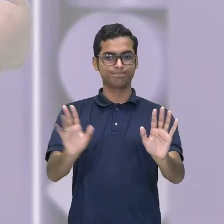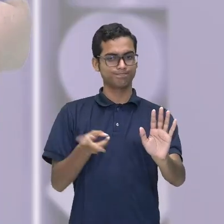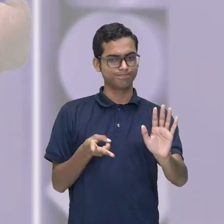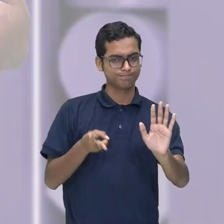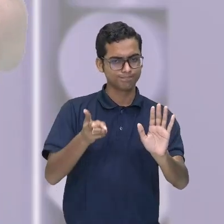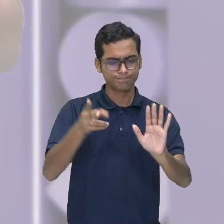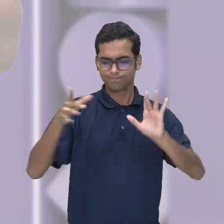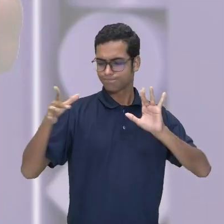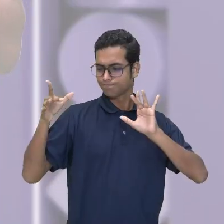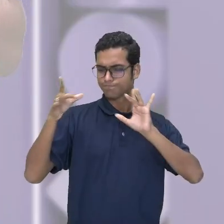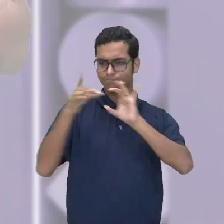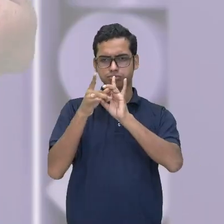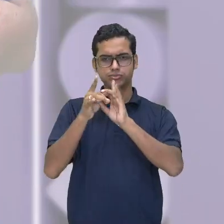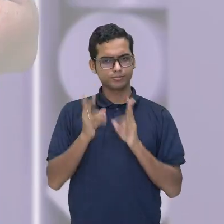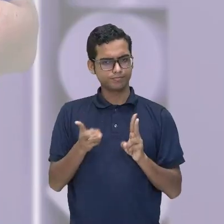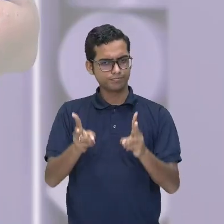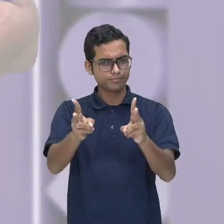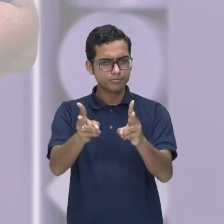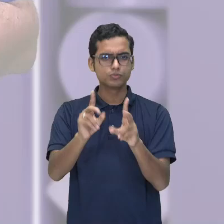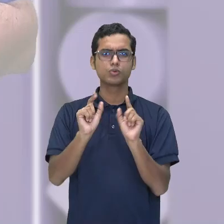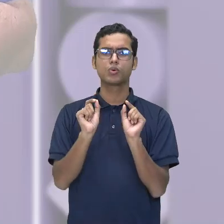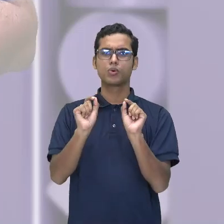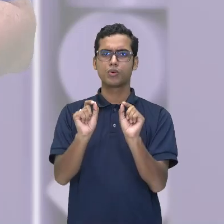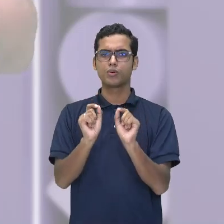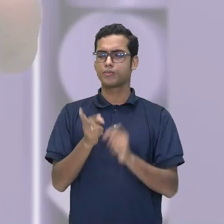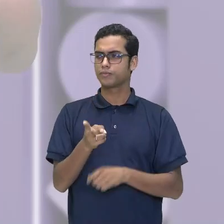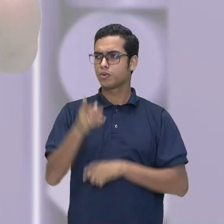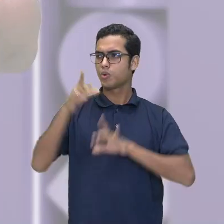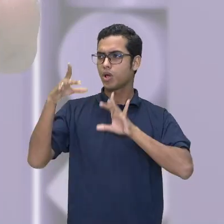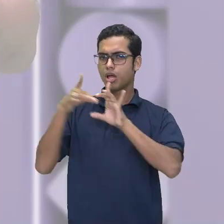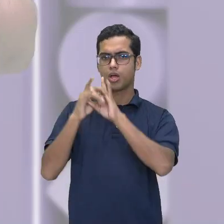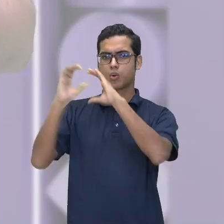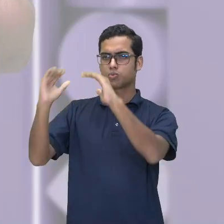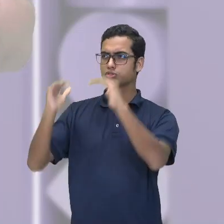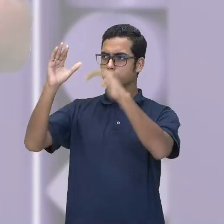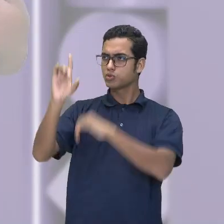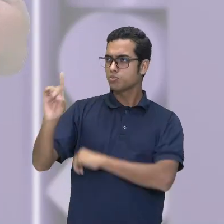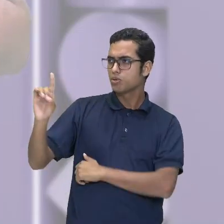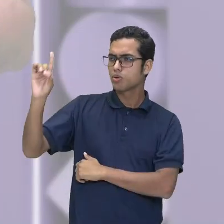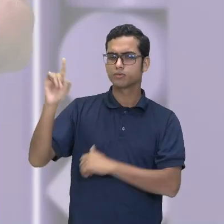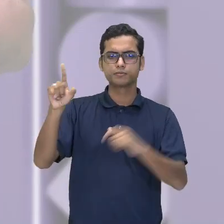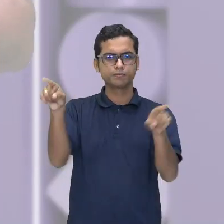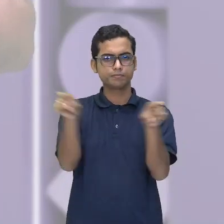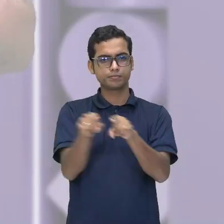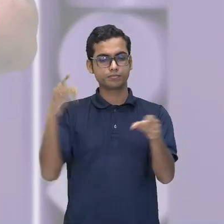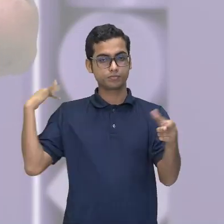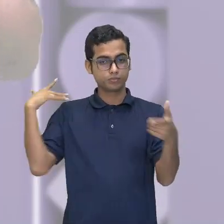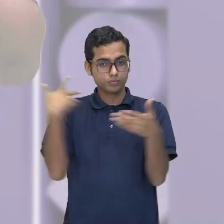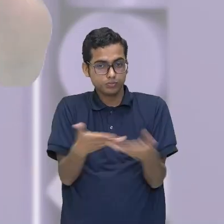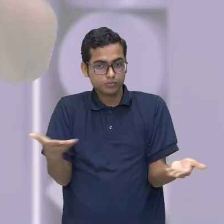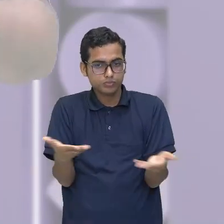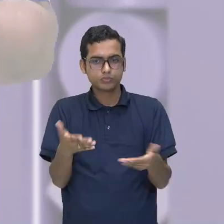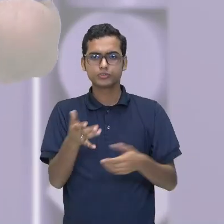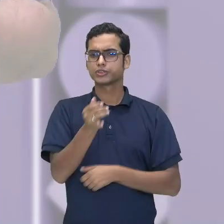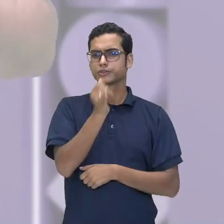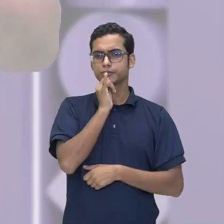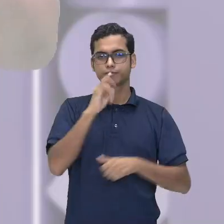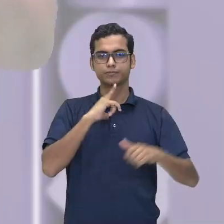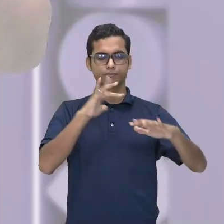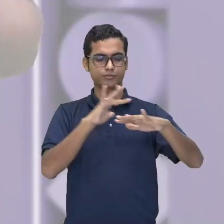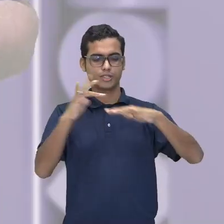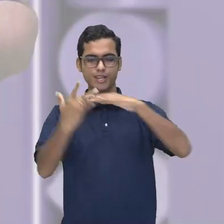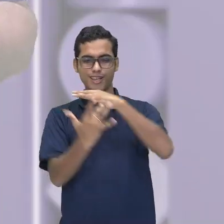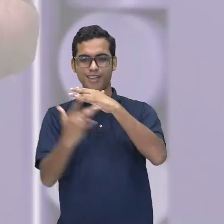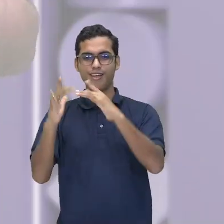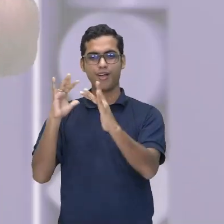maneira, mais do que nunca conectados. Ainda mais nos dias de hoje, que nós temos, por exemplo, as redes sociais,